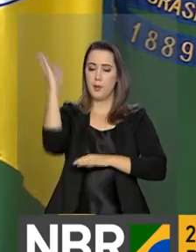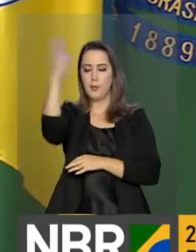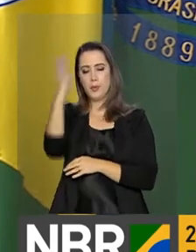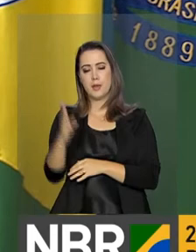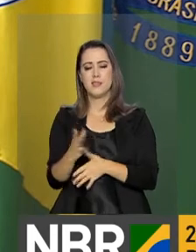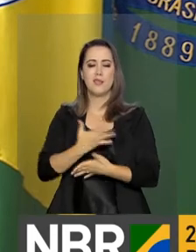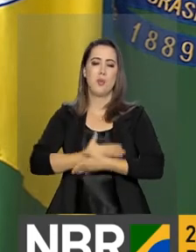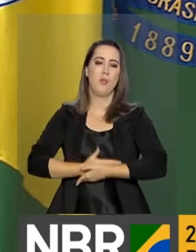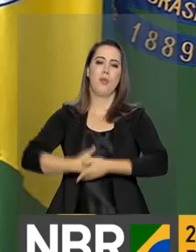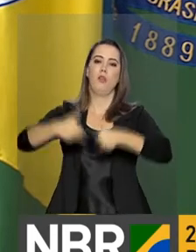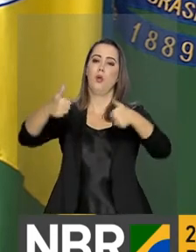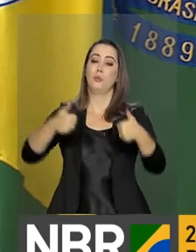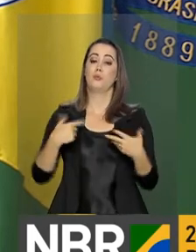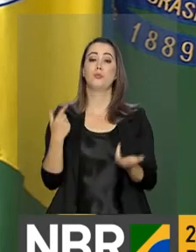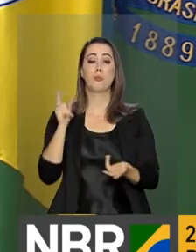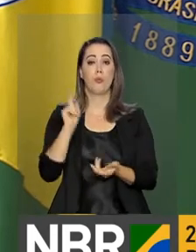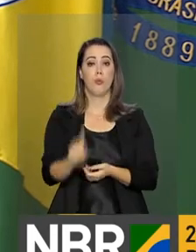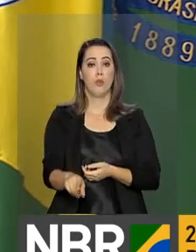Brasil. E interessante,